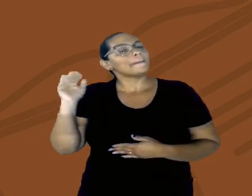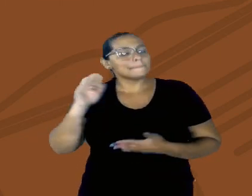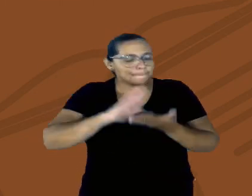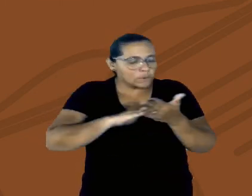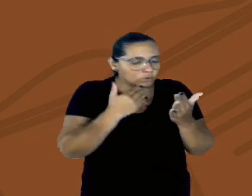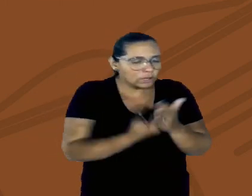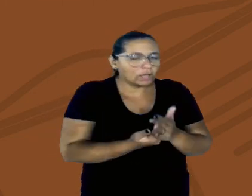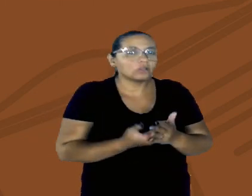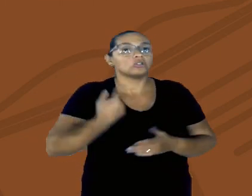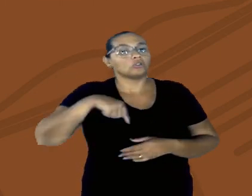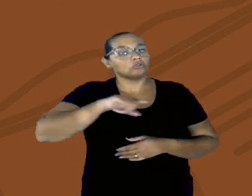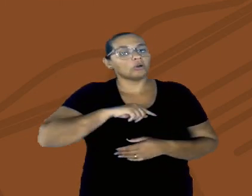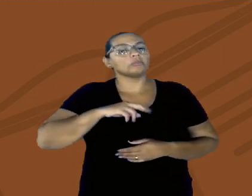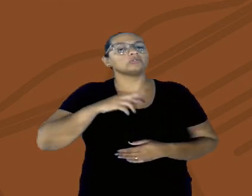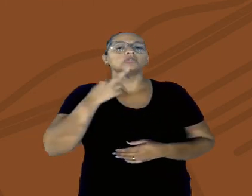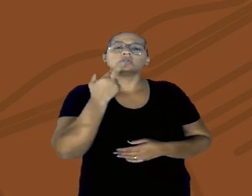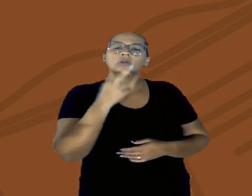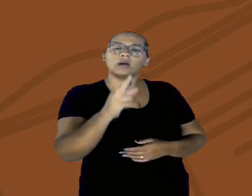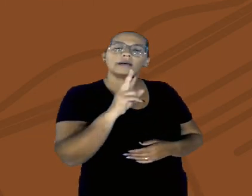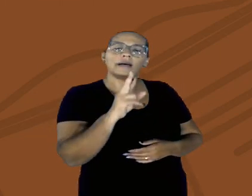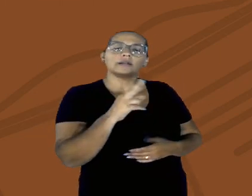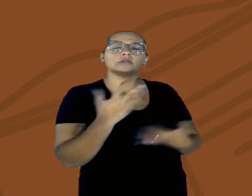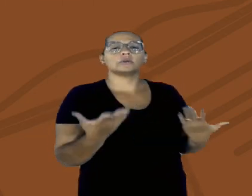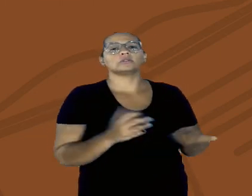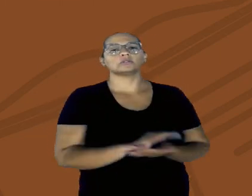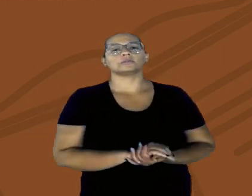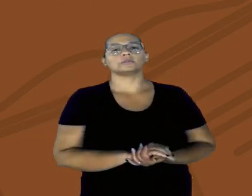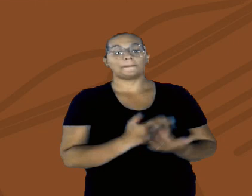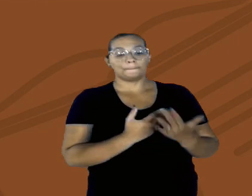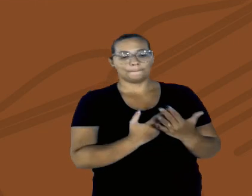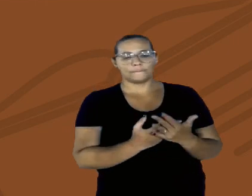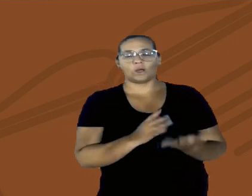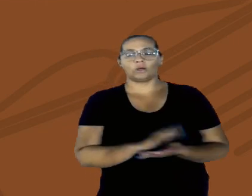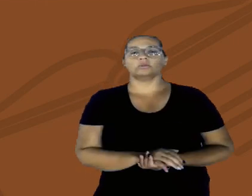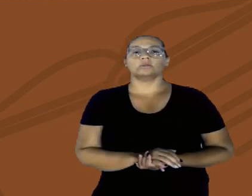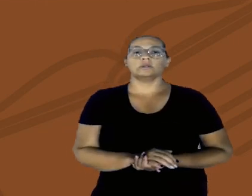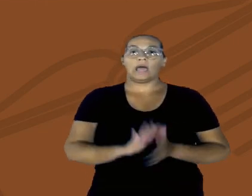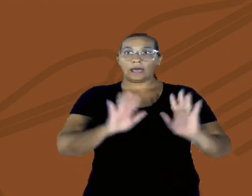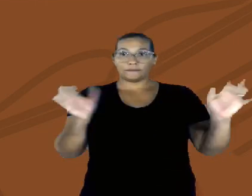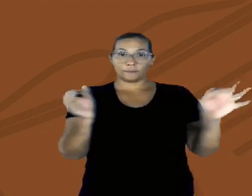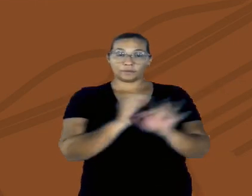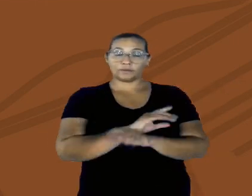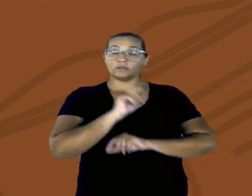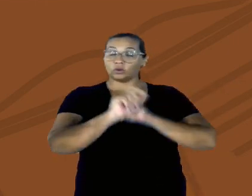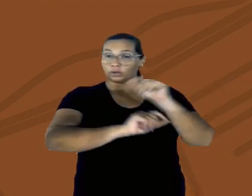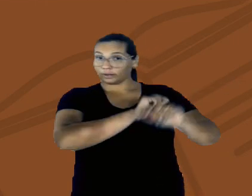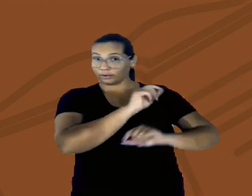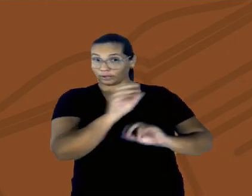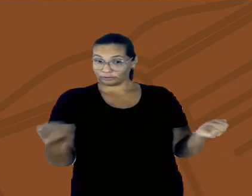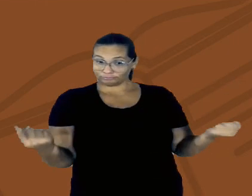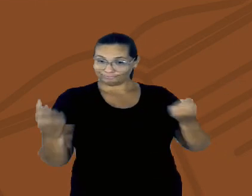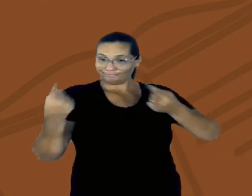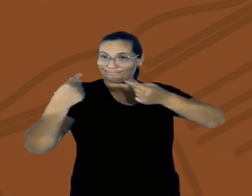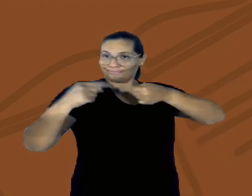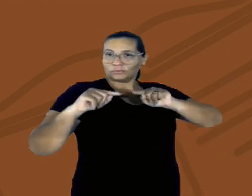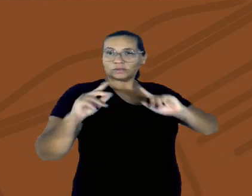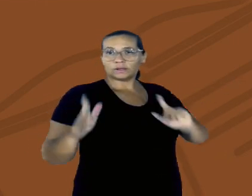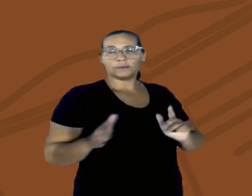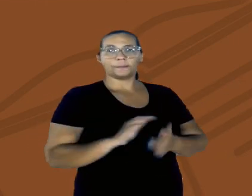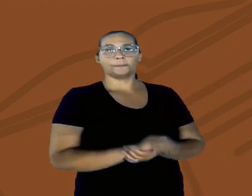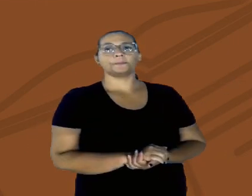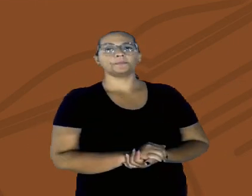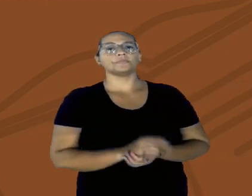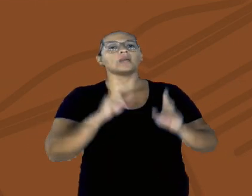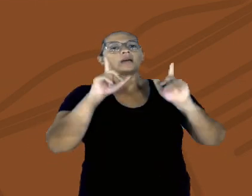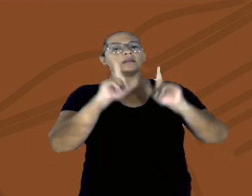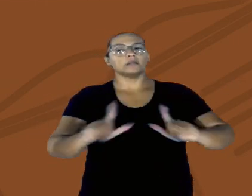as respostas. Por fim, o breve desafio. Professor, o desafio nós temos essa